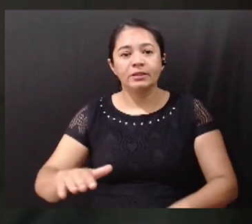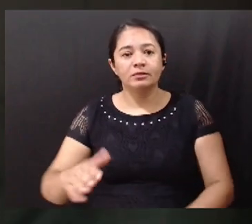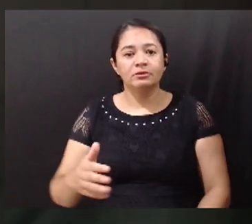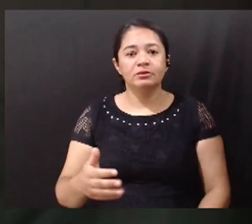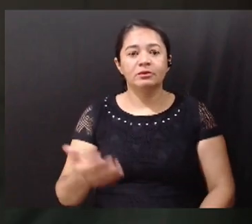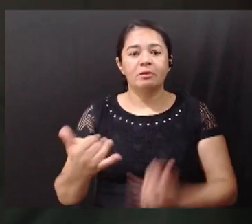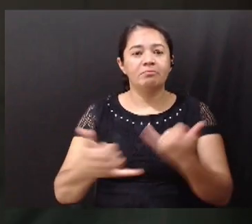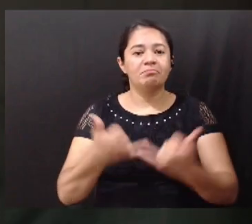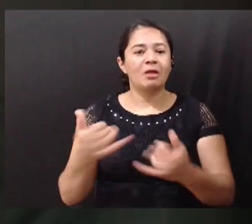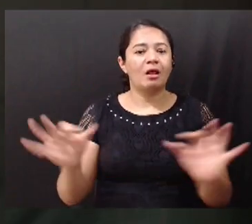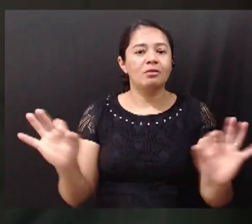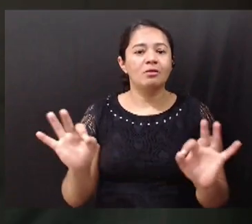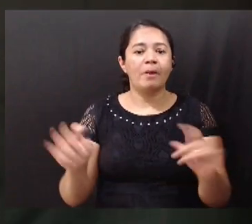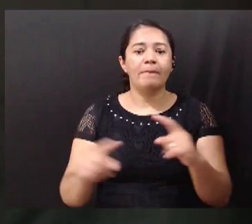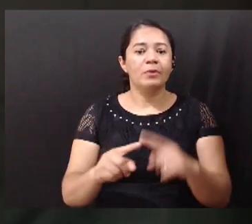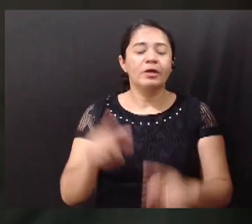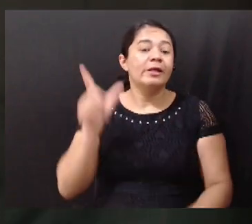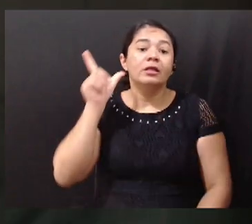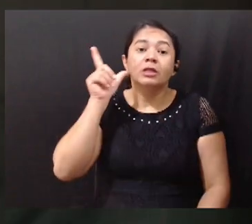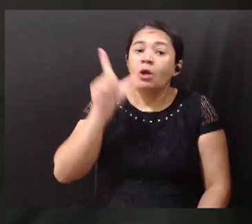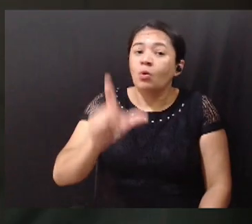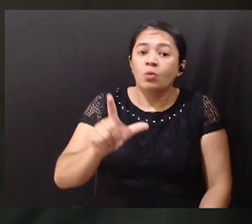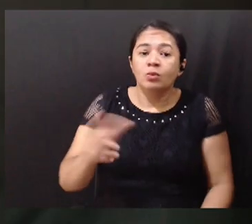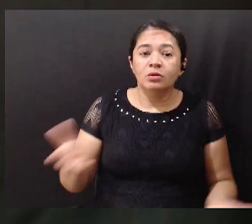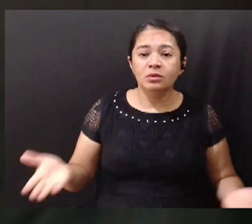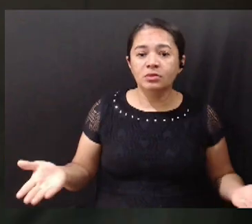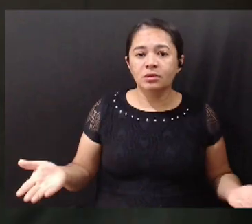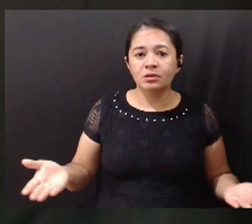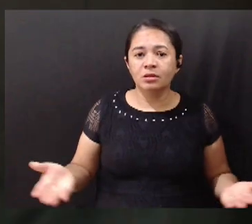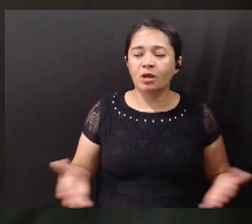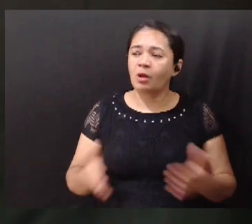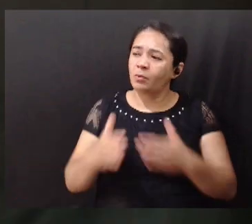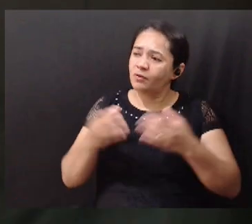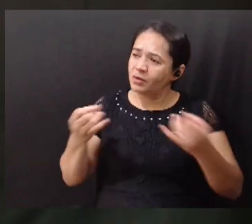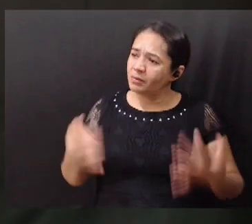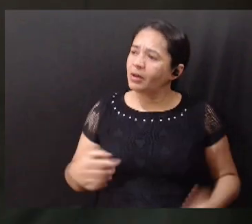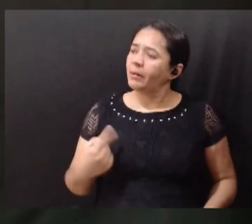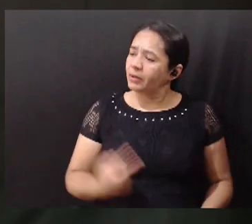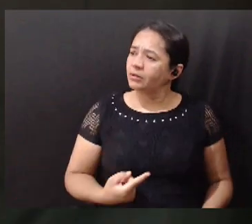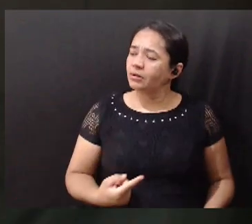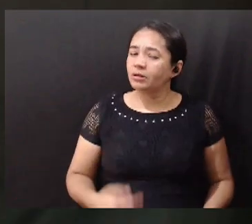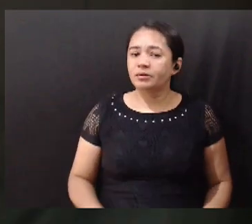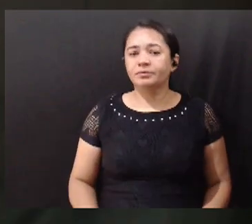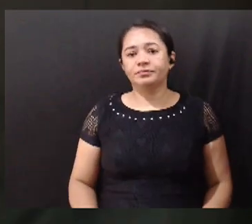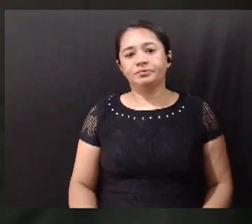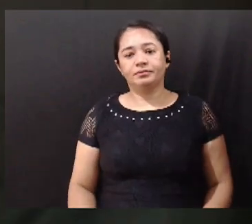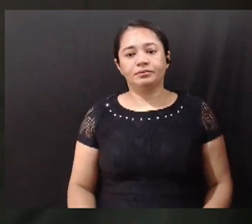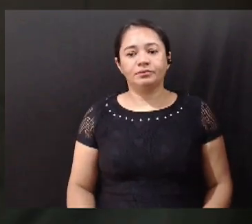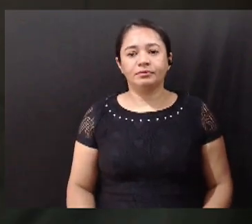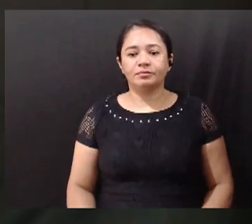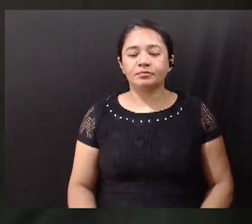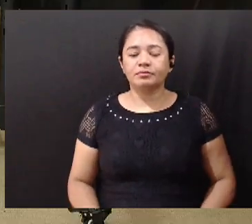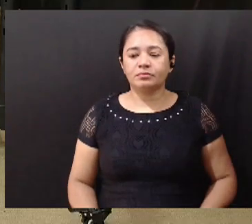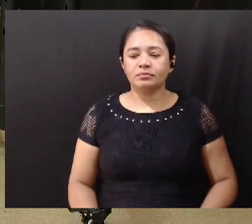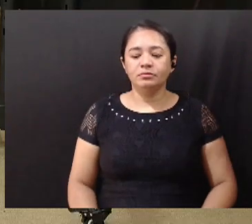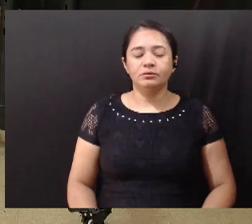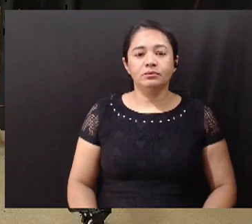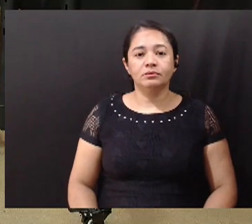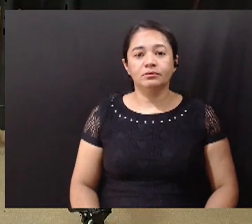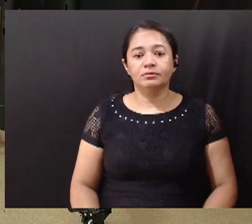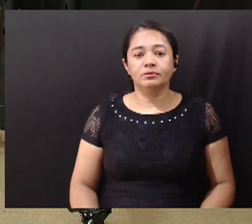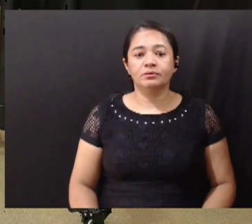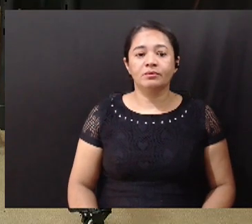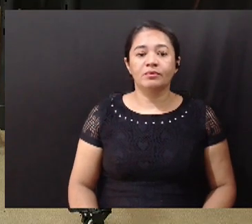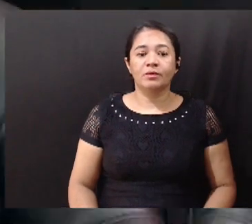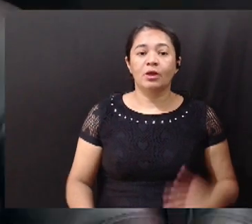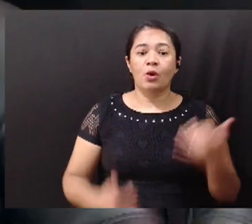porque ela não consegue brincar sozinha. Eu gostaria que você explicasse pra gente essa situação de brincar sozinho. O brincar sozinho,